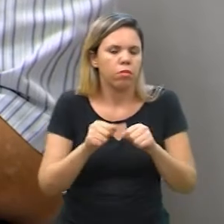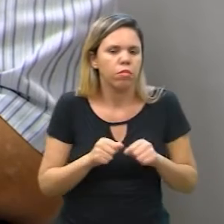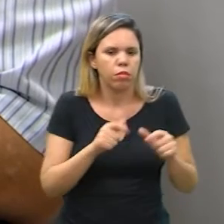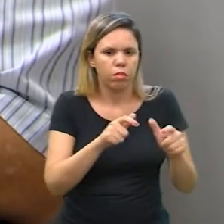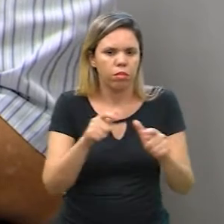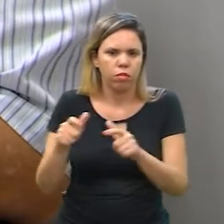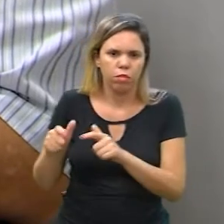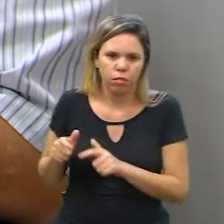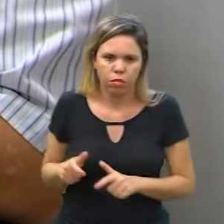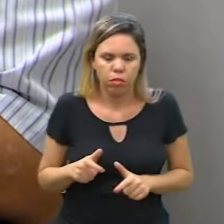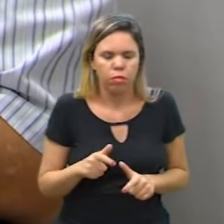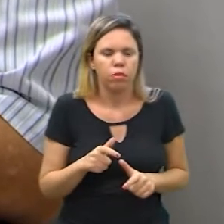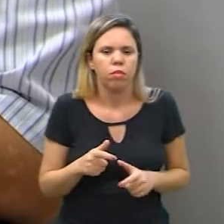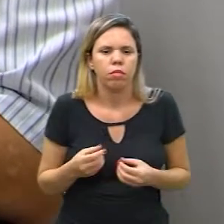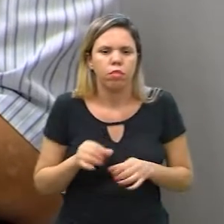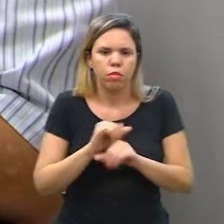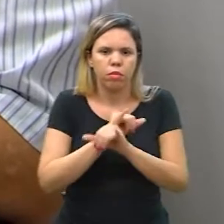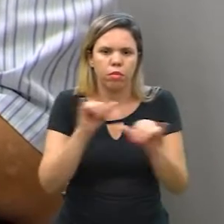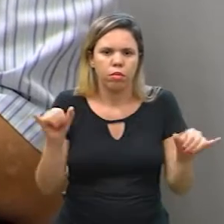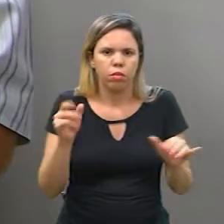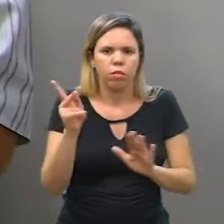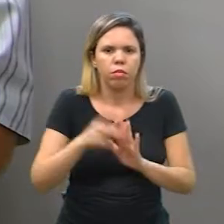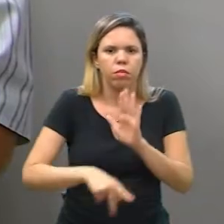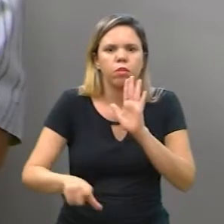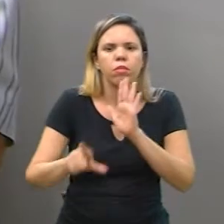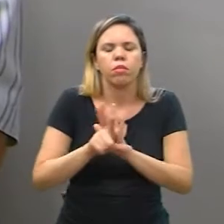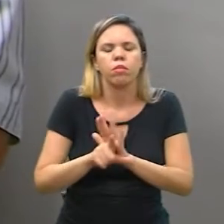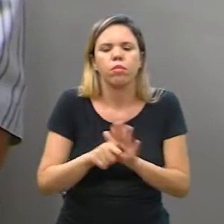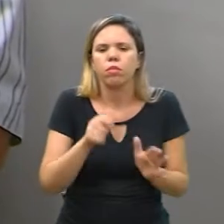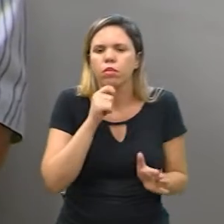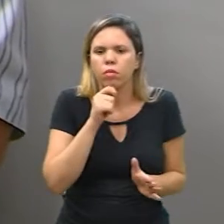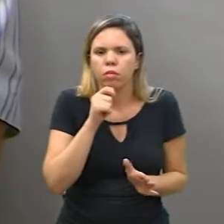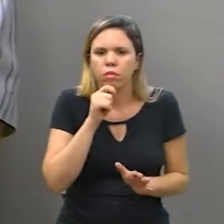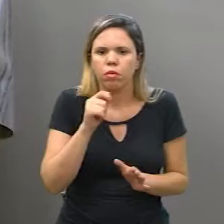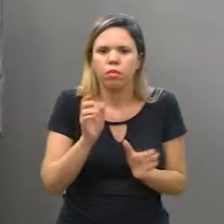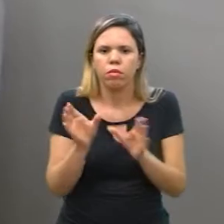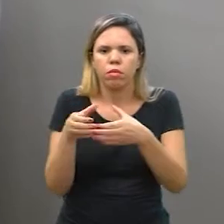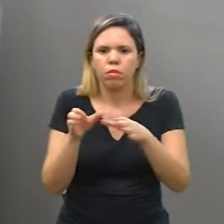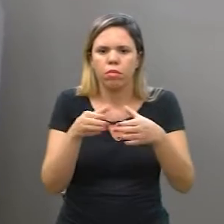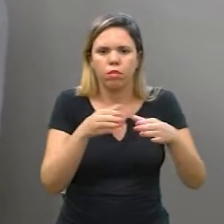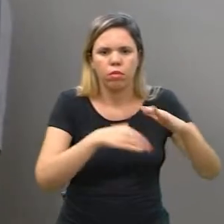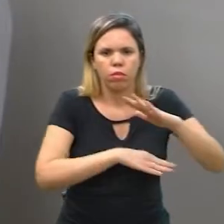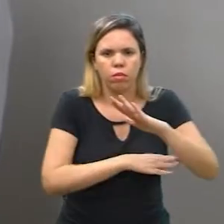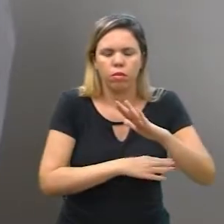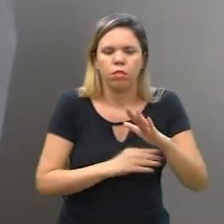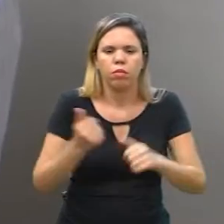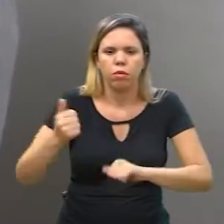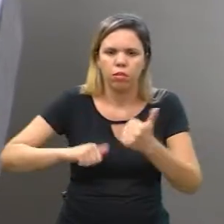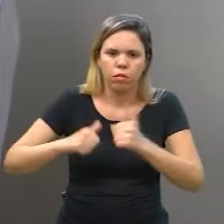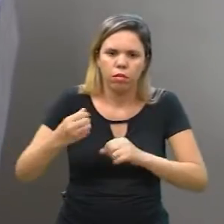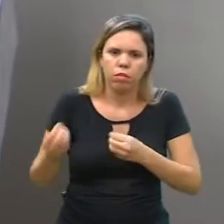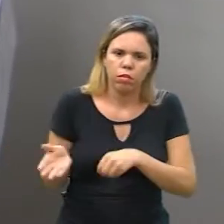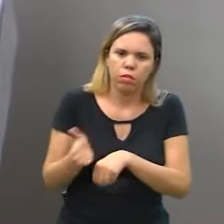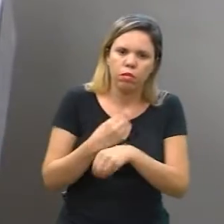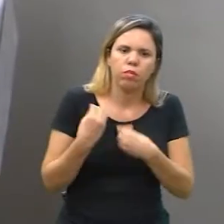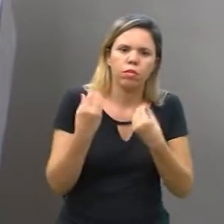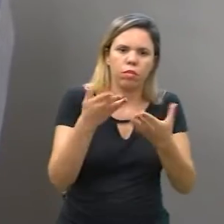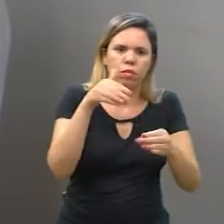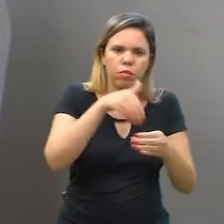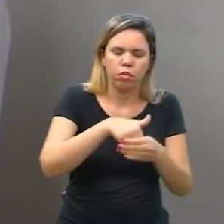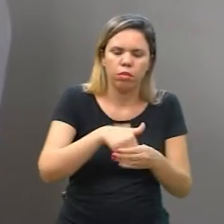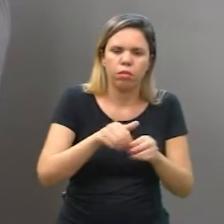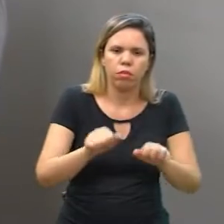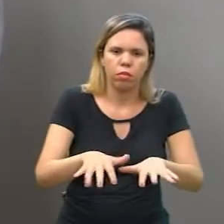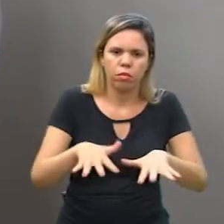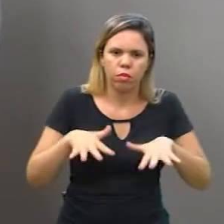todos esses espaços e passar a divulgar. O projeto de lei ainda deve passar pelas comissões da Casa antes de ser levado